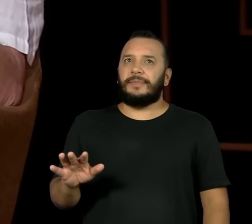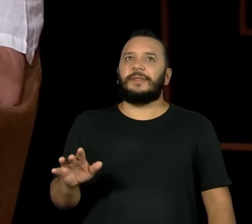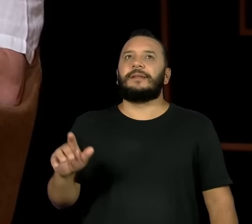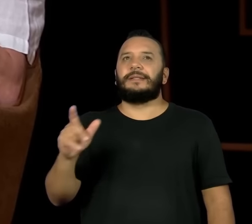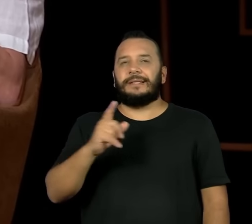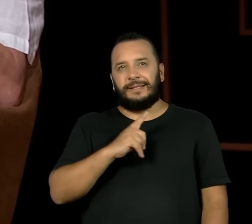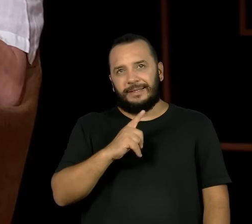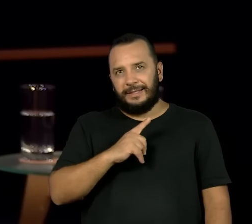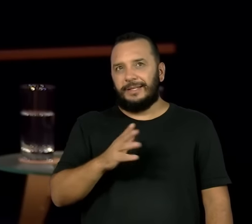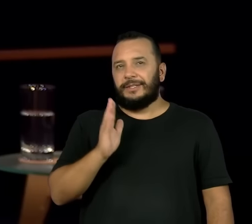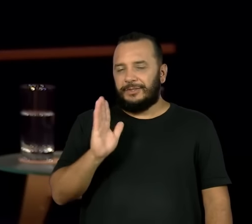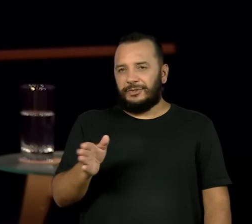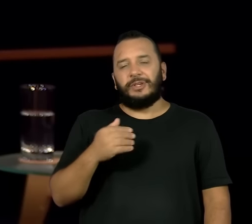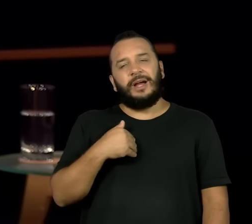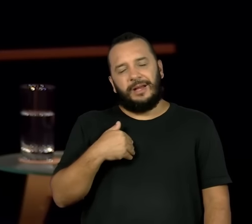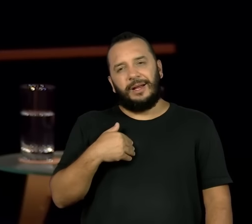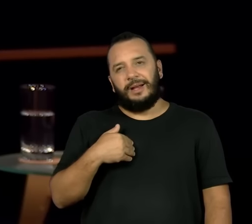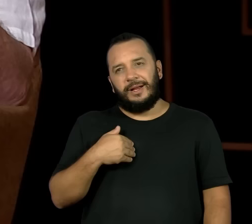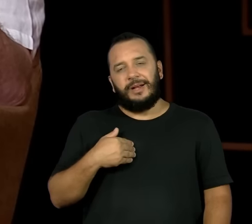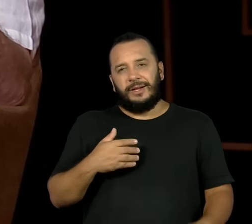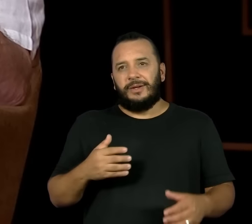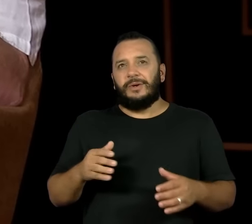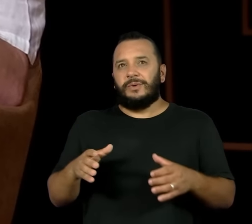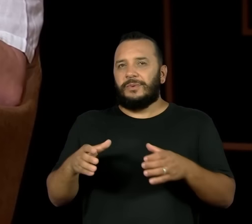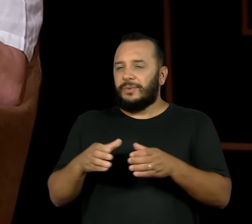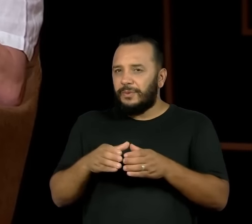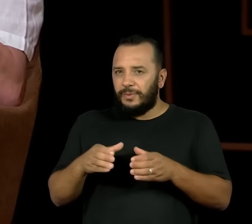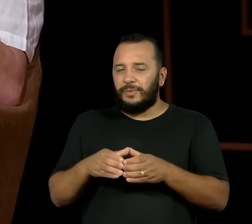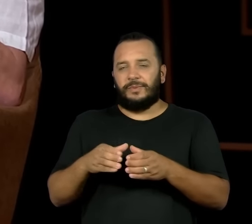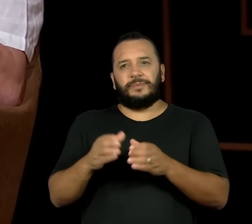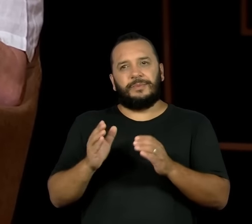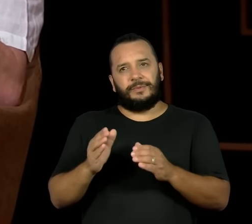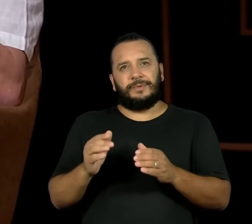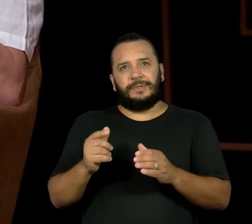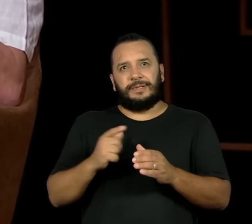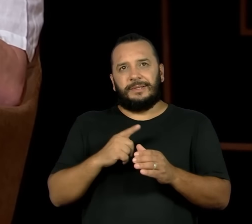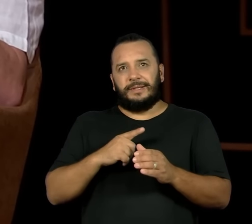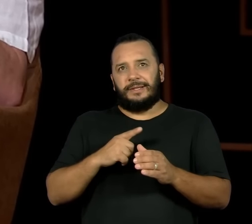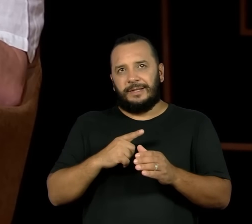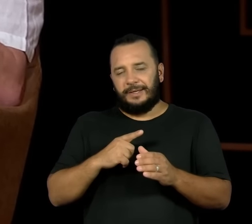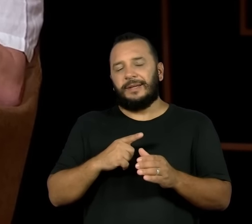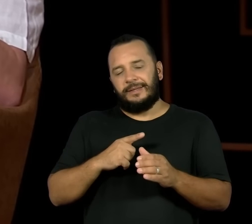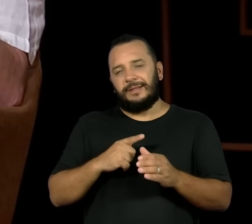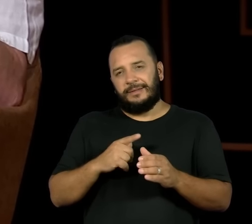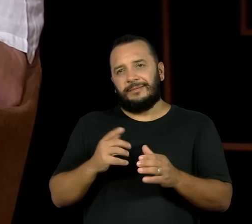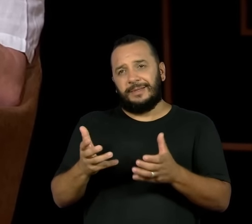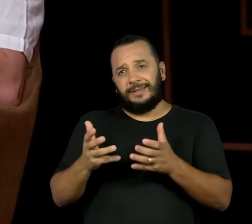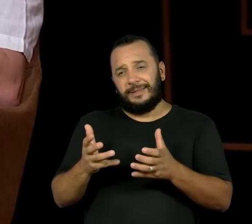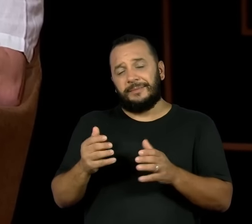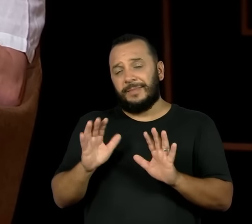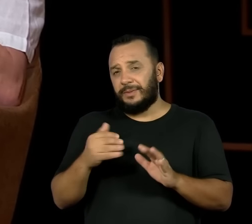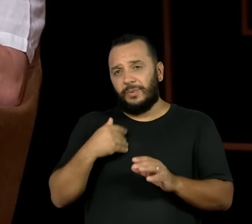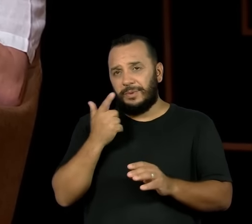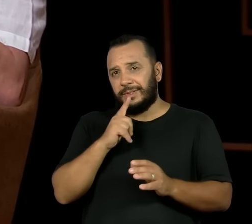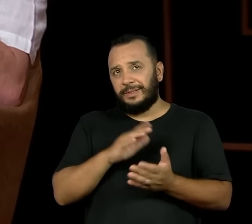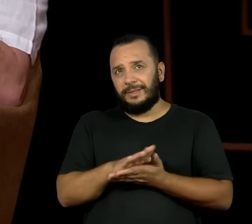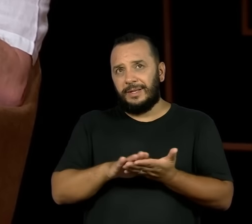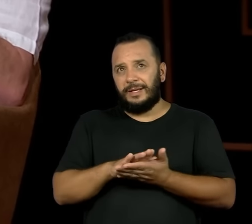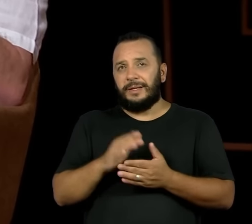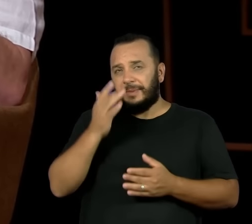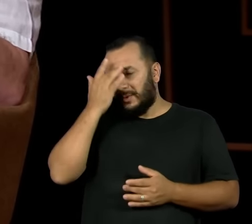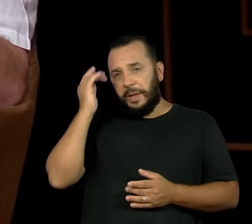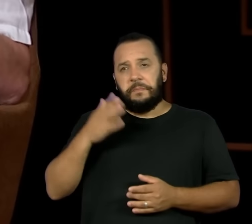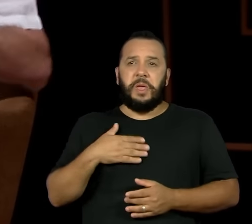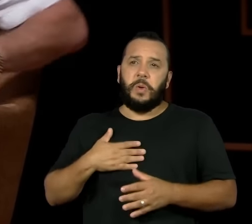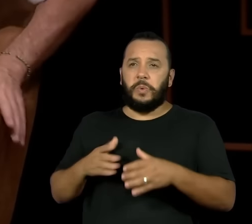repertório isso isso é uma coisa que eu sempre quist teri e nunca consegui eh e eu tenho uma certa inveja quando falam Tipo pô mas eu tenho